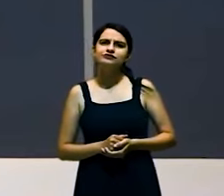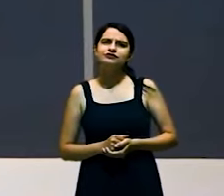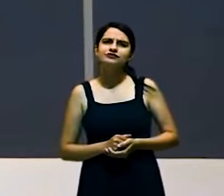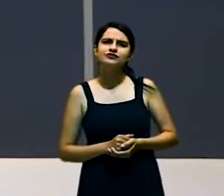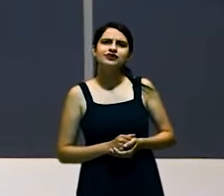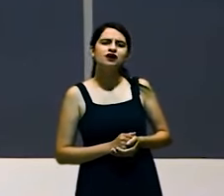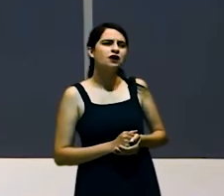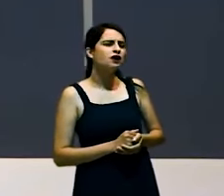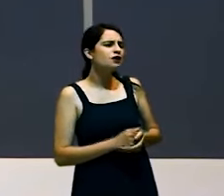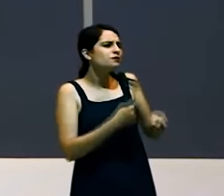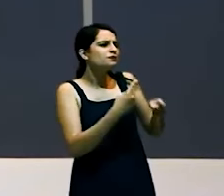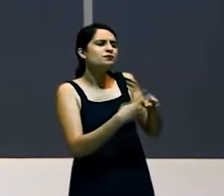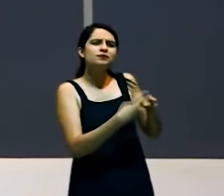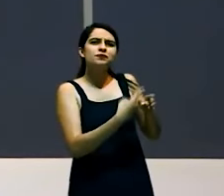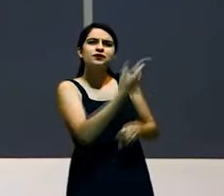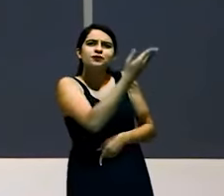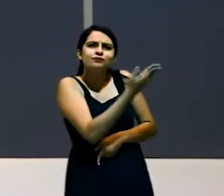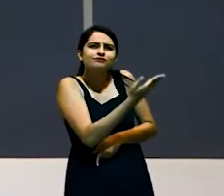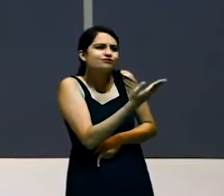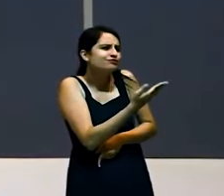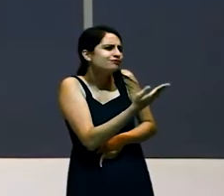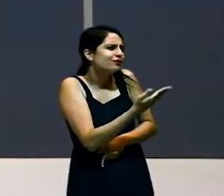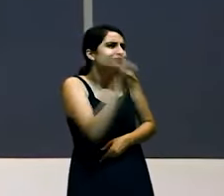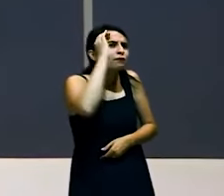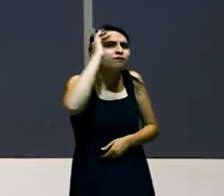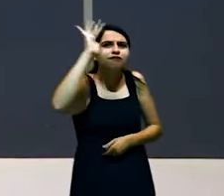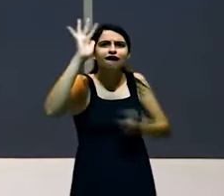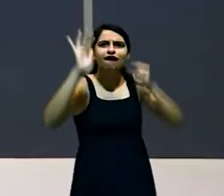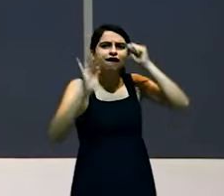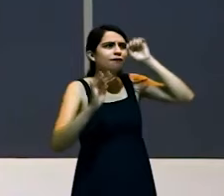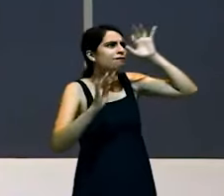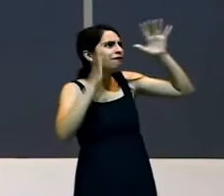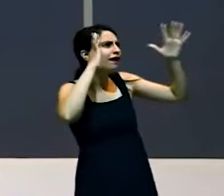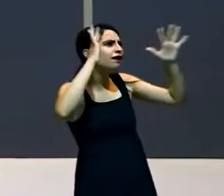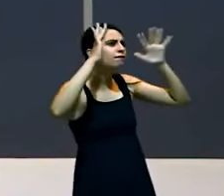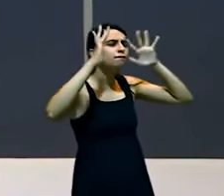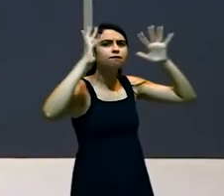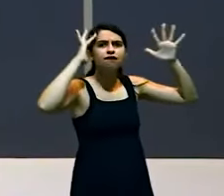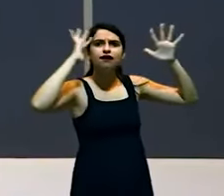Por que que você está preocupada? Olha Deus falando contigo.